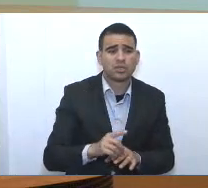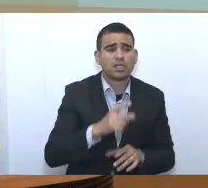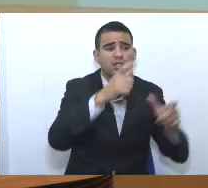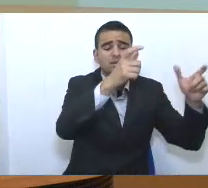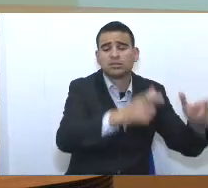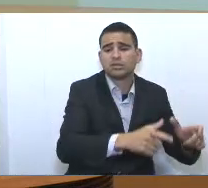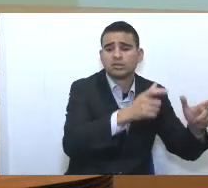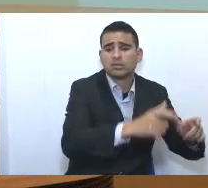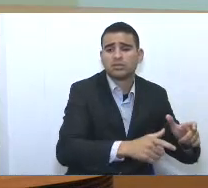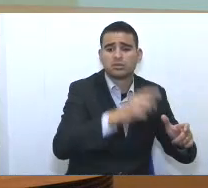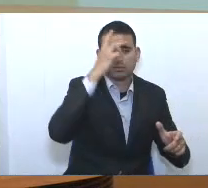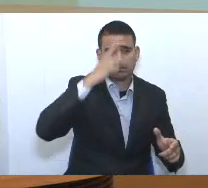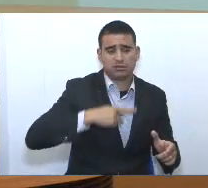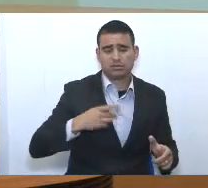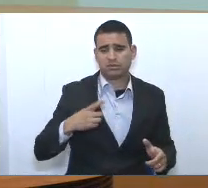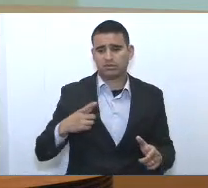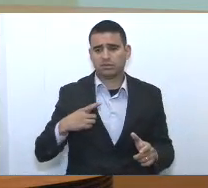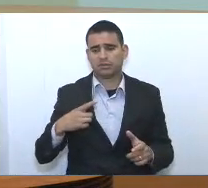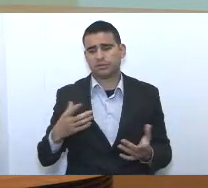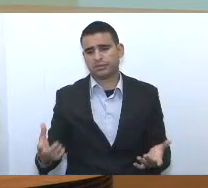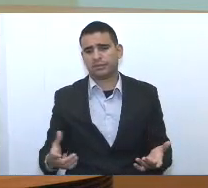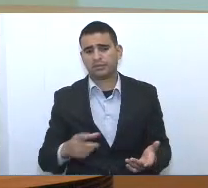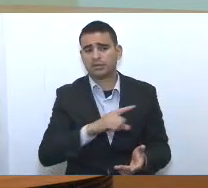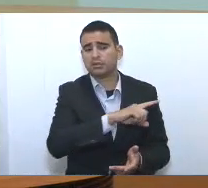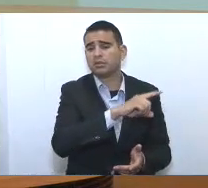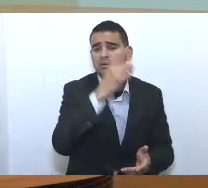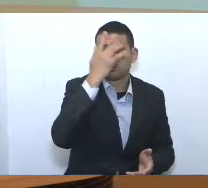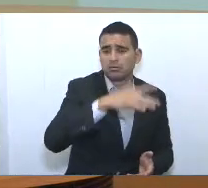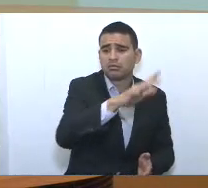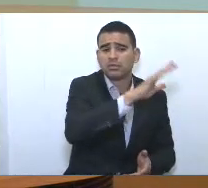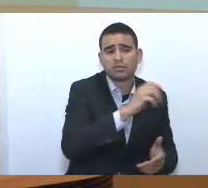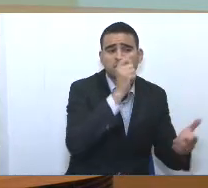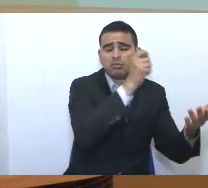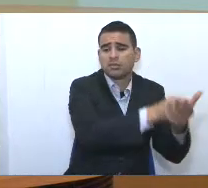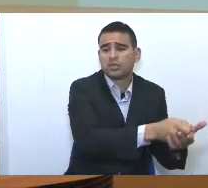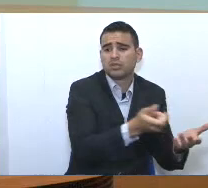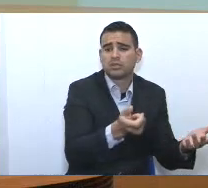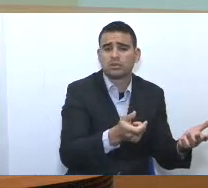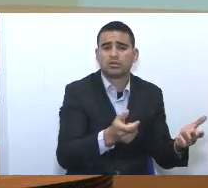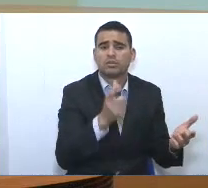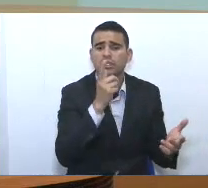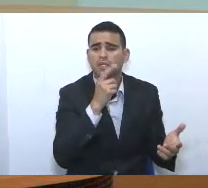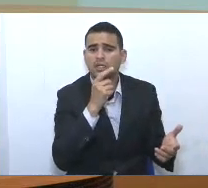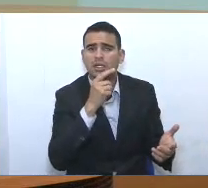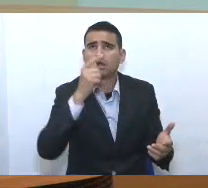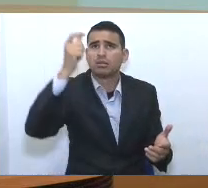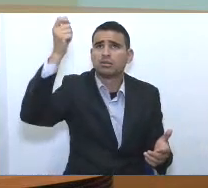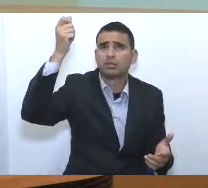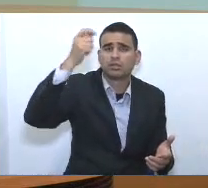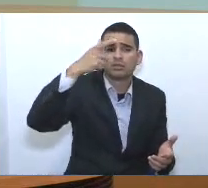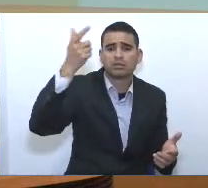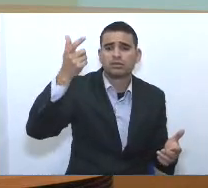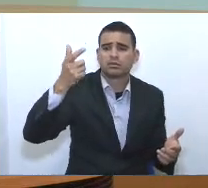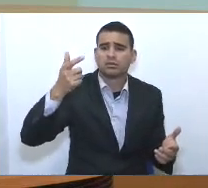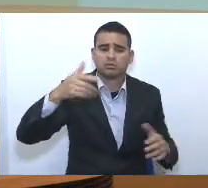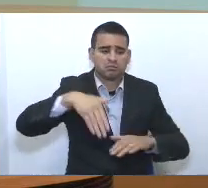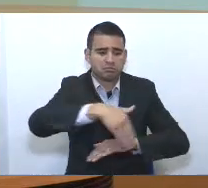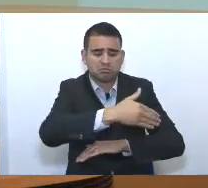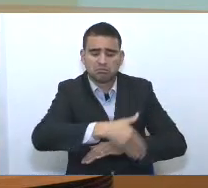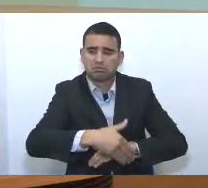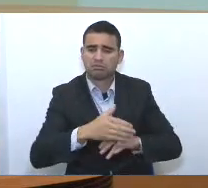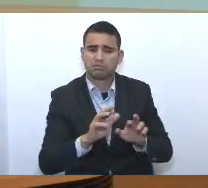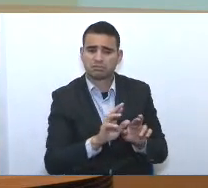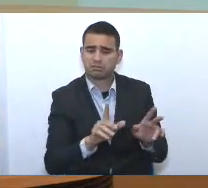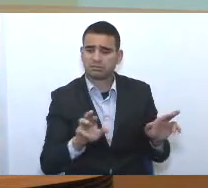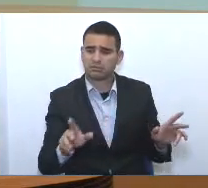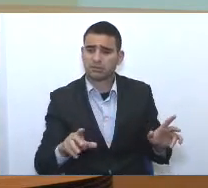né, vendem ilusão. E as pessoas compram, constroem sua casa, ligam a água, ligam a luz, o Poder Público Municipal faz o esgoto,